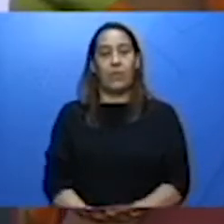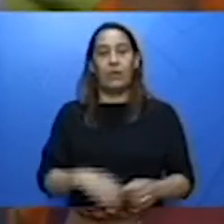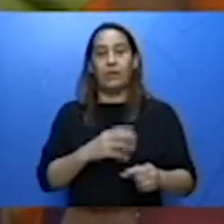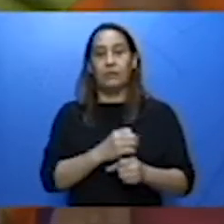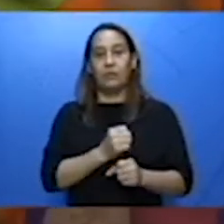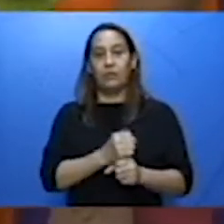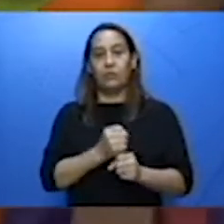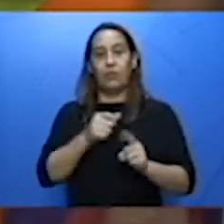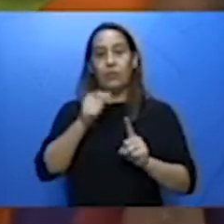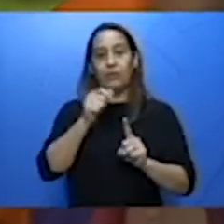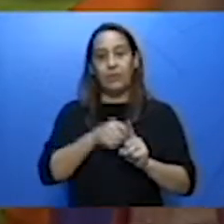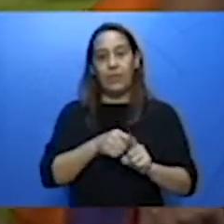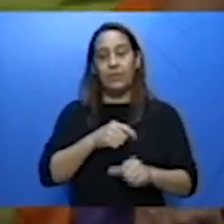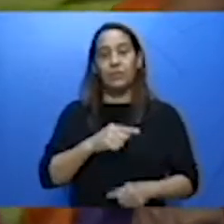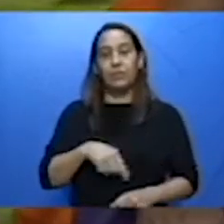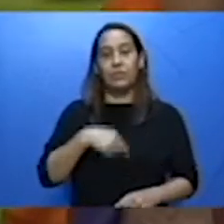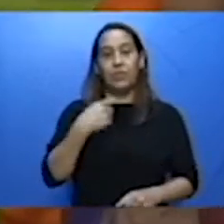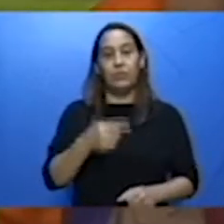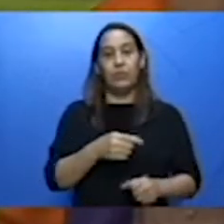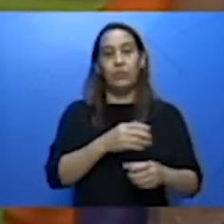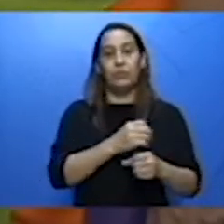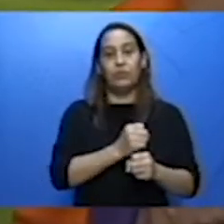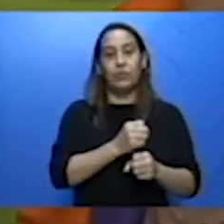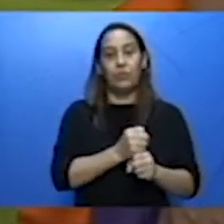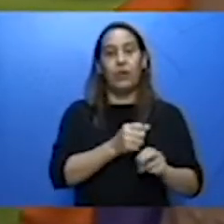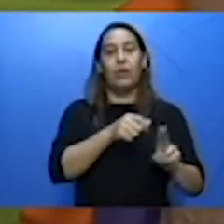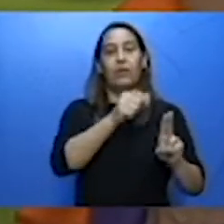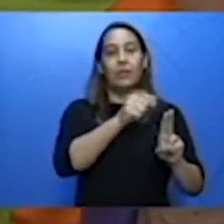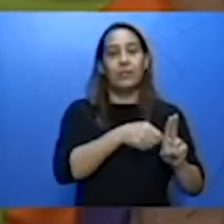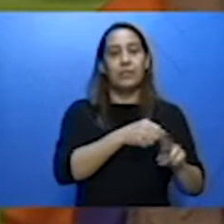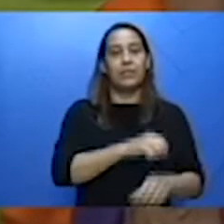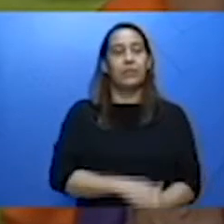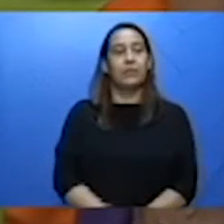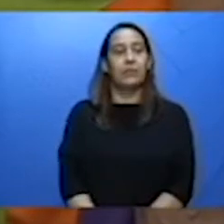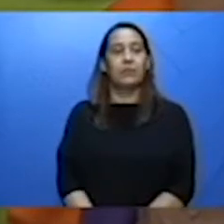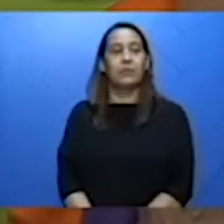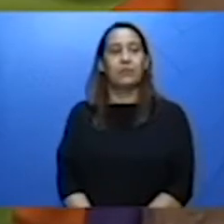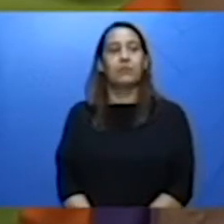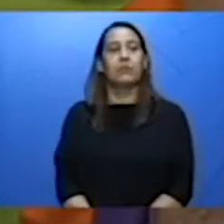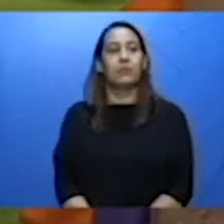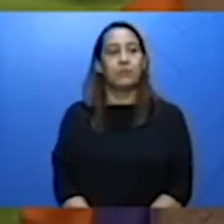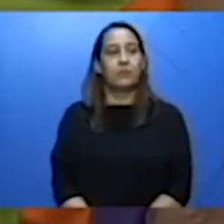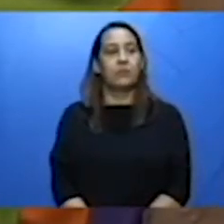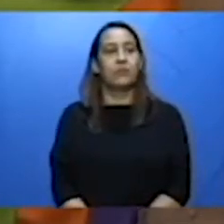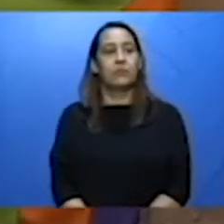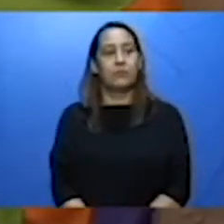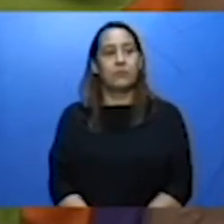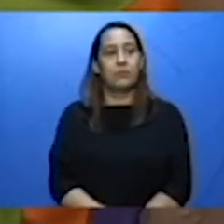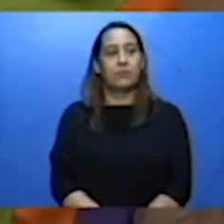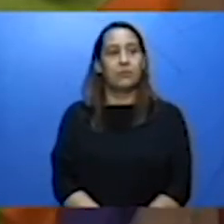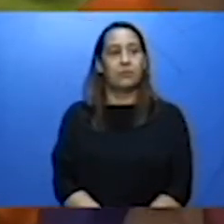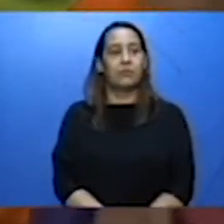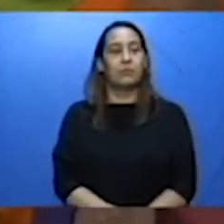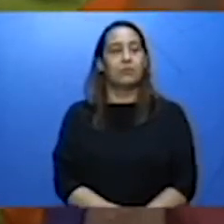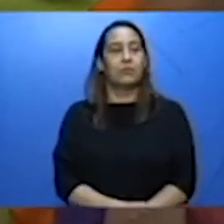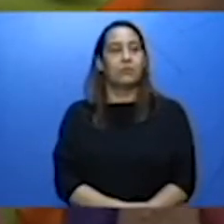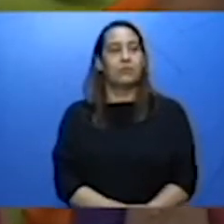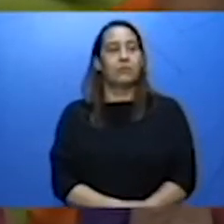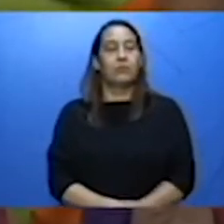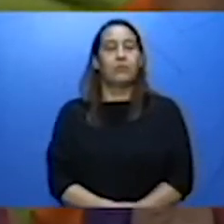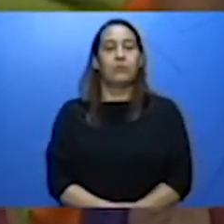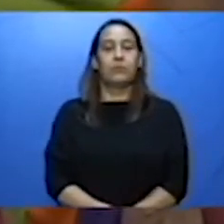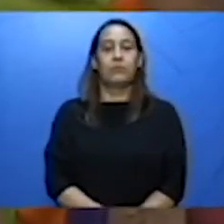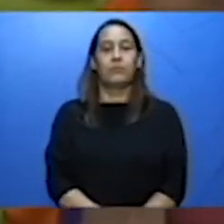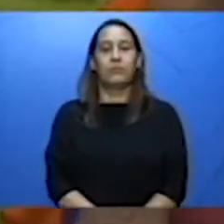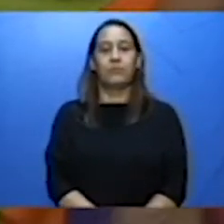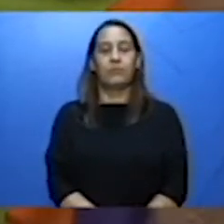minhas unidades primeiro. Ah, professora, posso somar da dezena? Não tem problema? Tem problema sim.